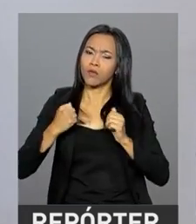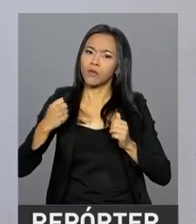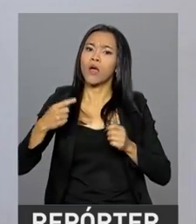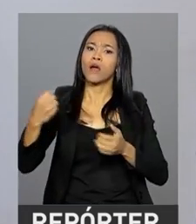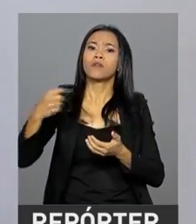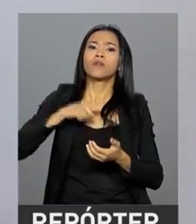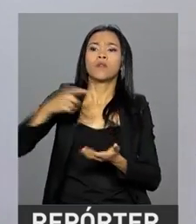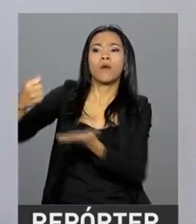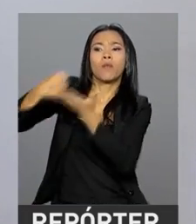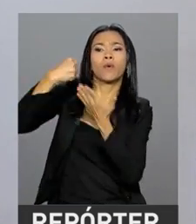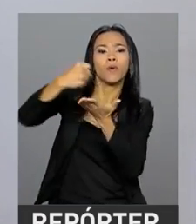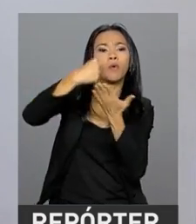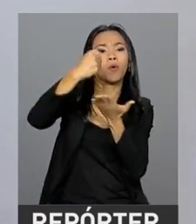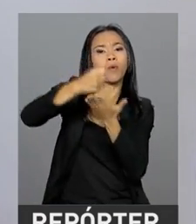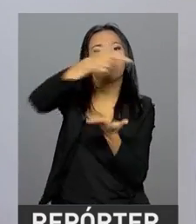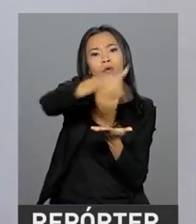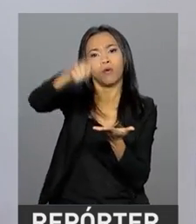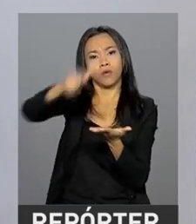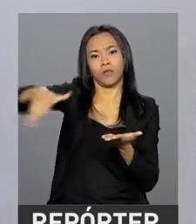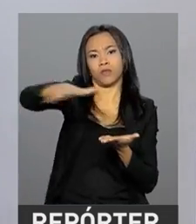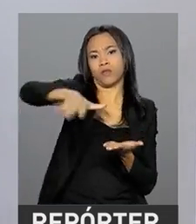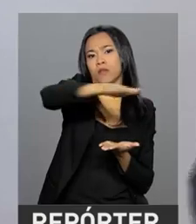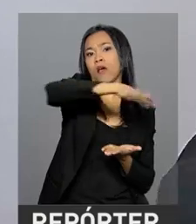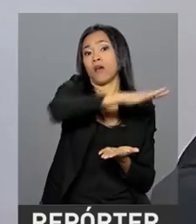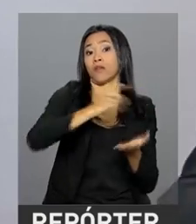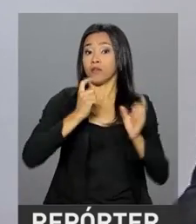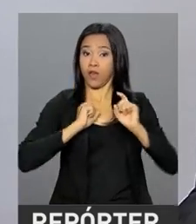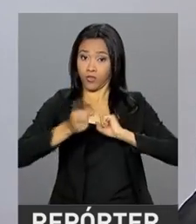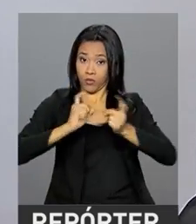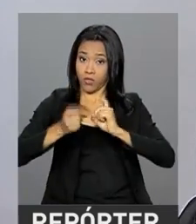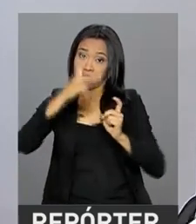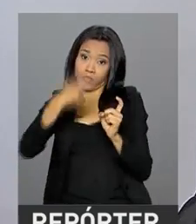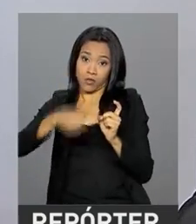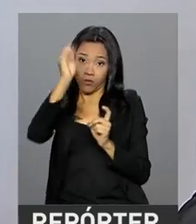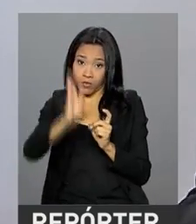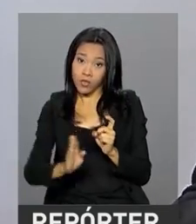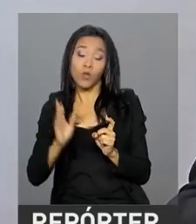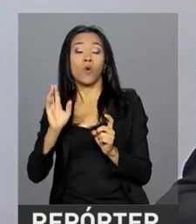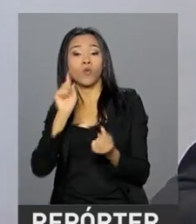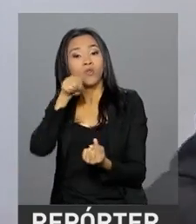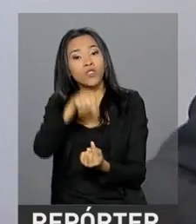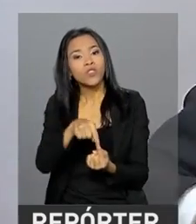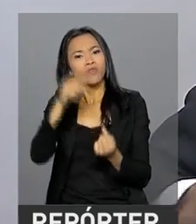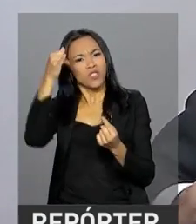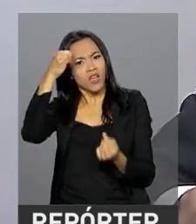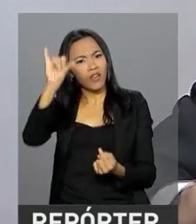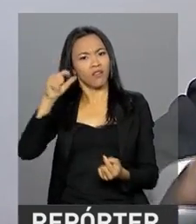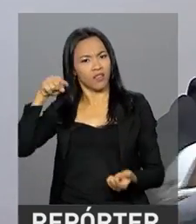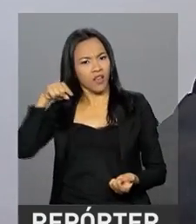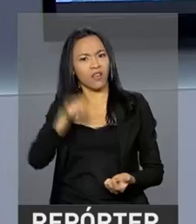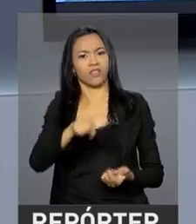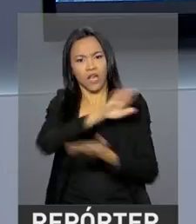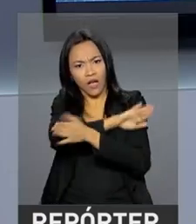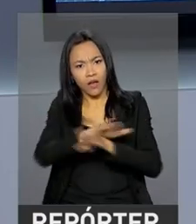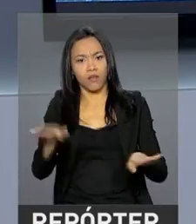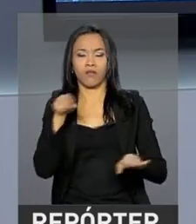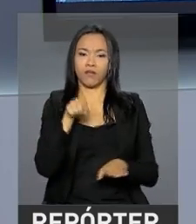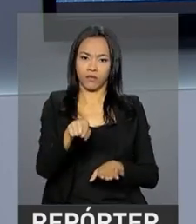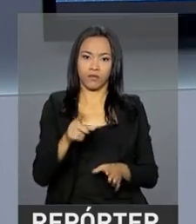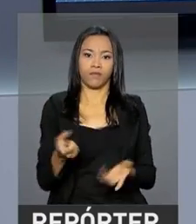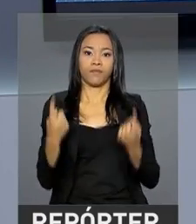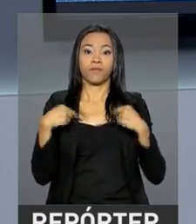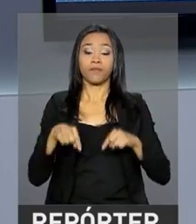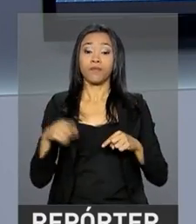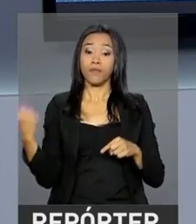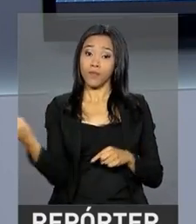setores da administração brasileira para o combate a esta atividade e